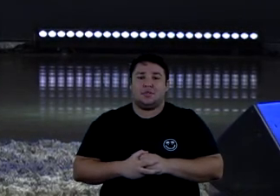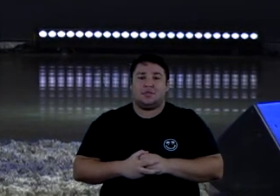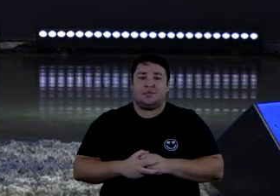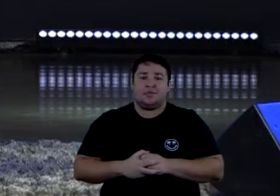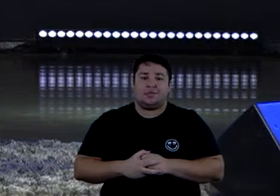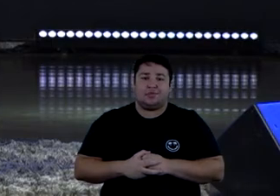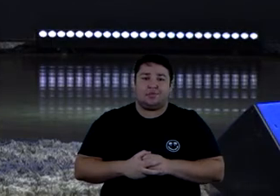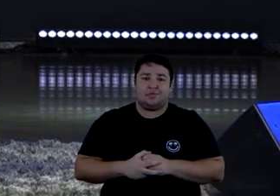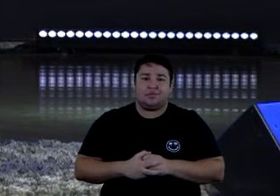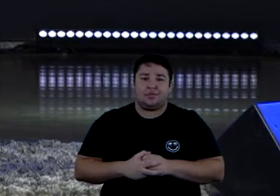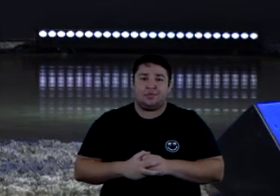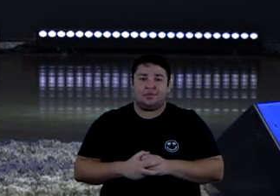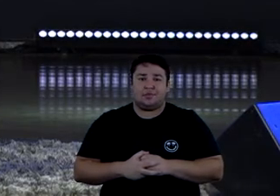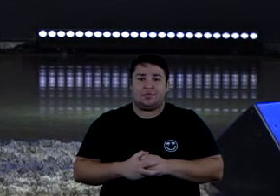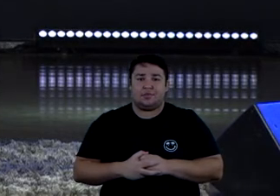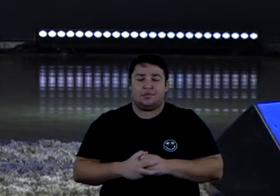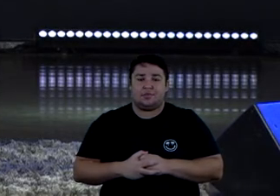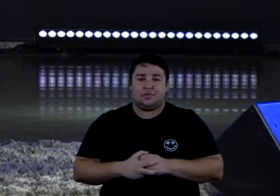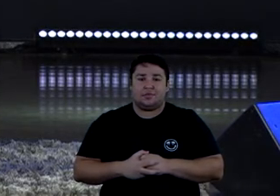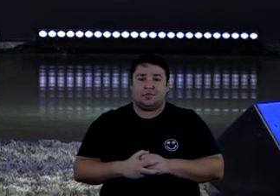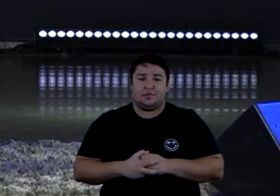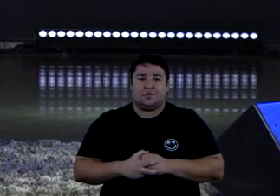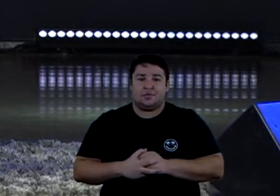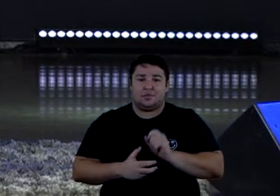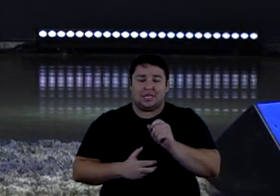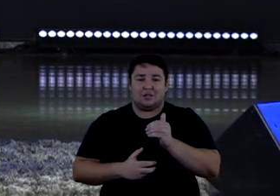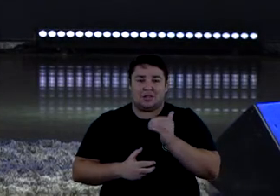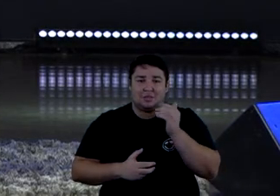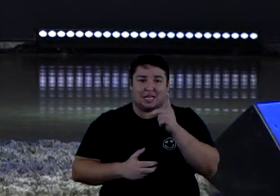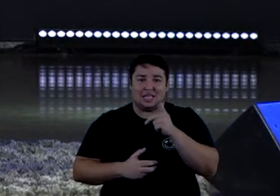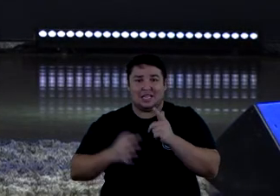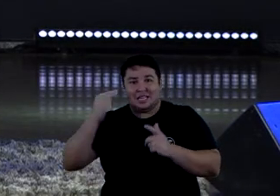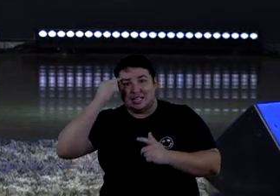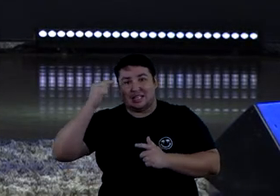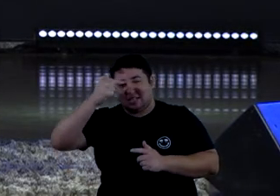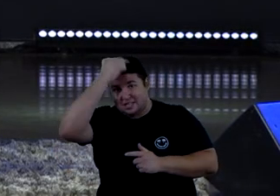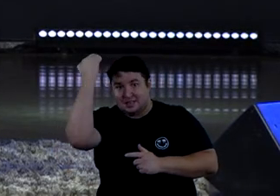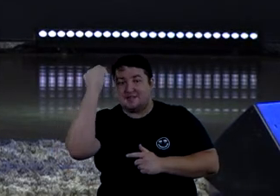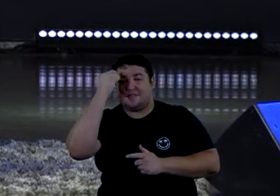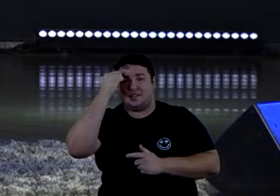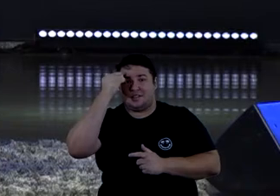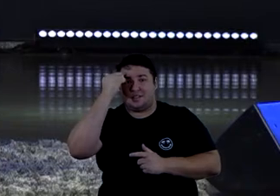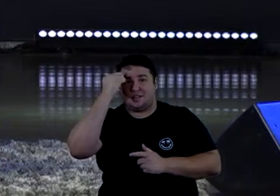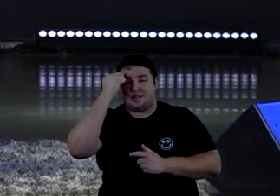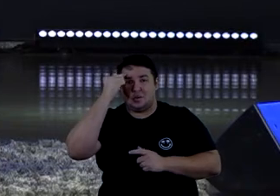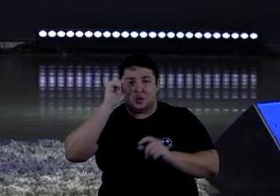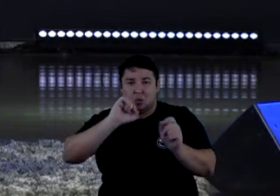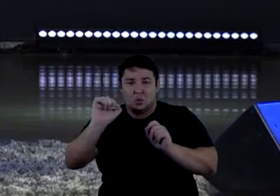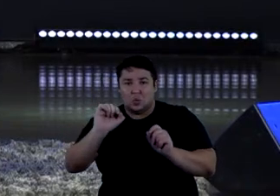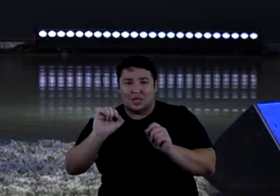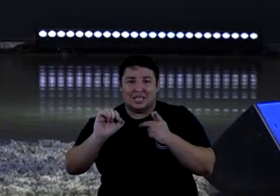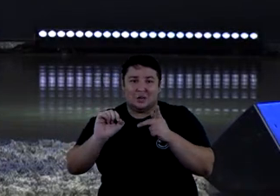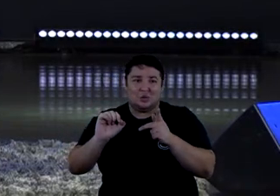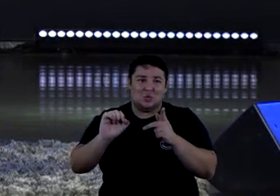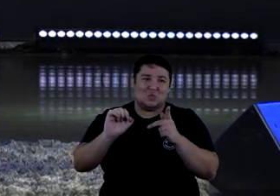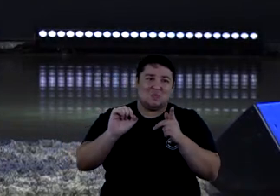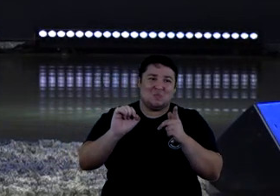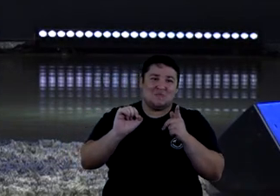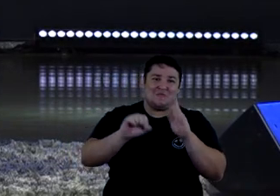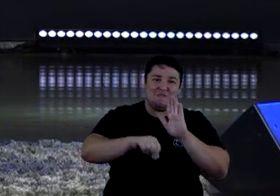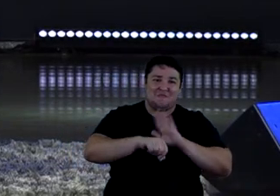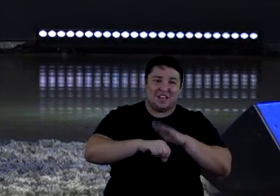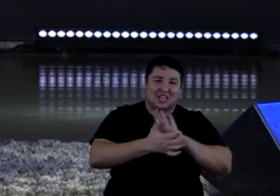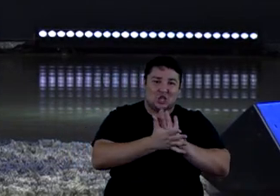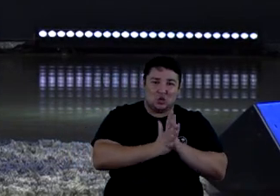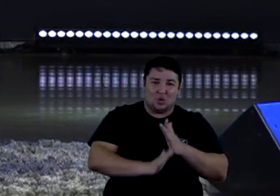O que não te mata, te santifica, irmão. O que não te mata, te lapida. O que não te mata,